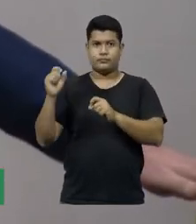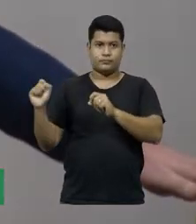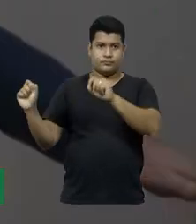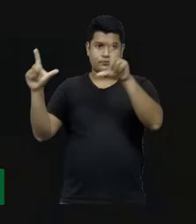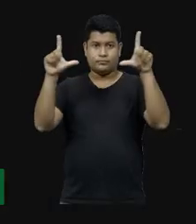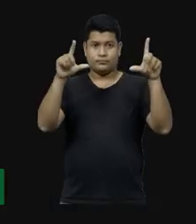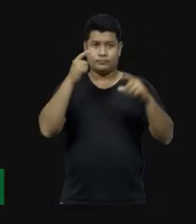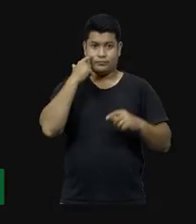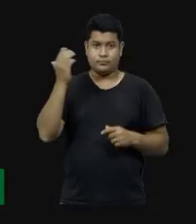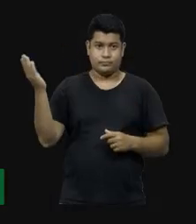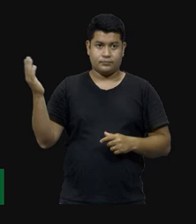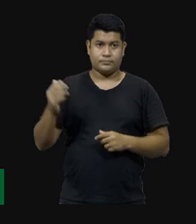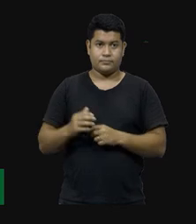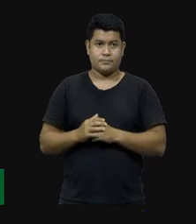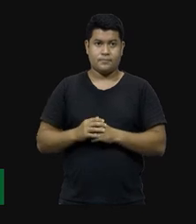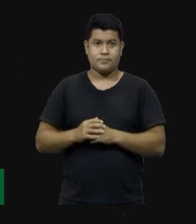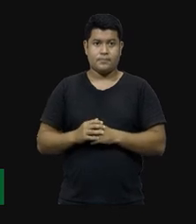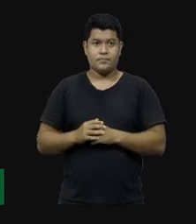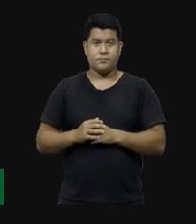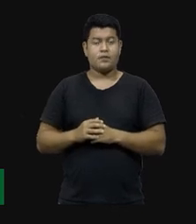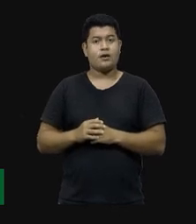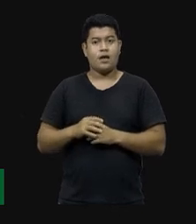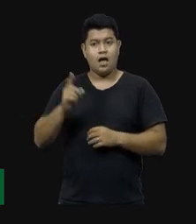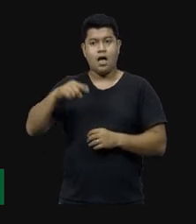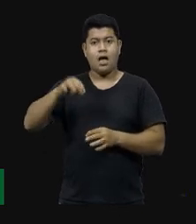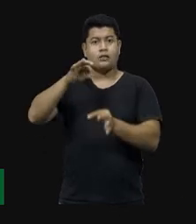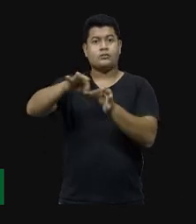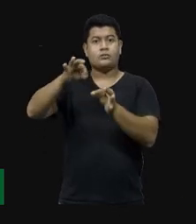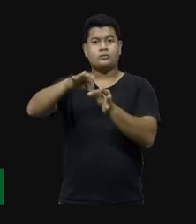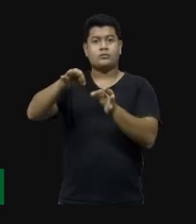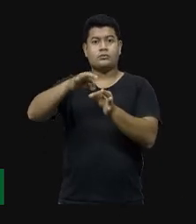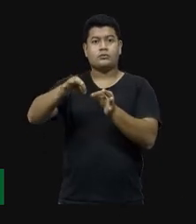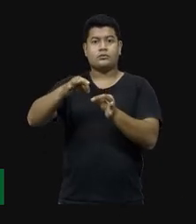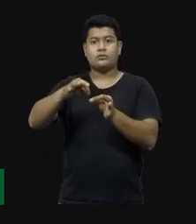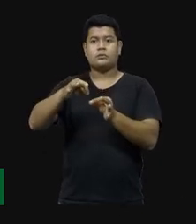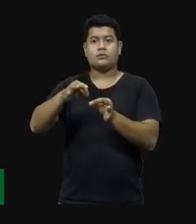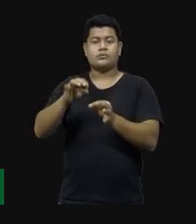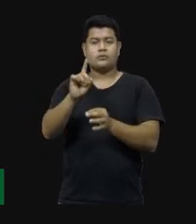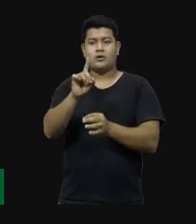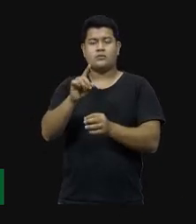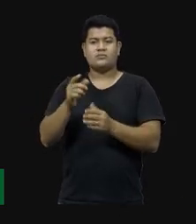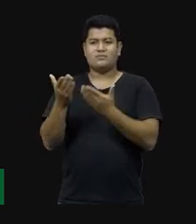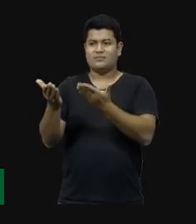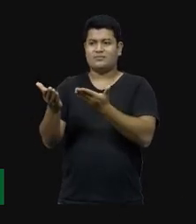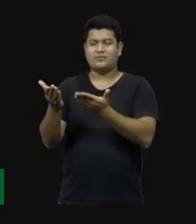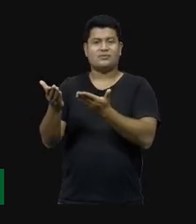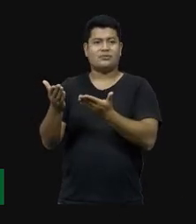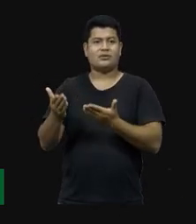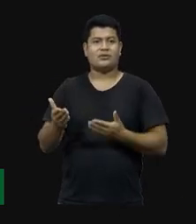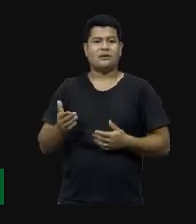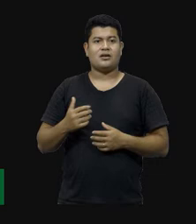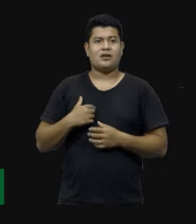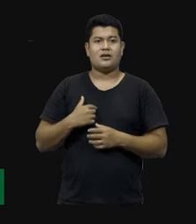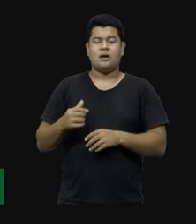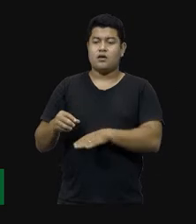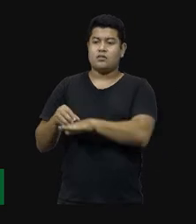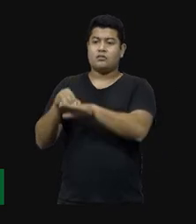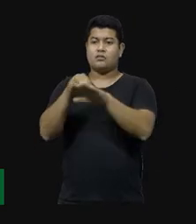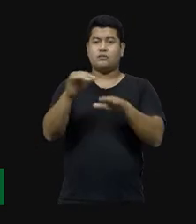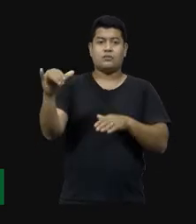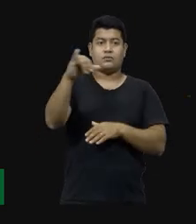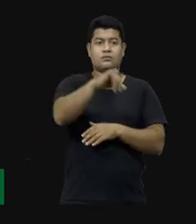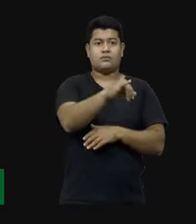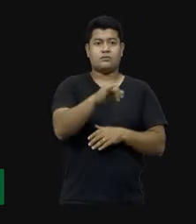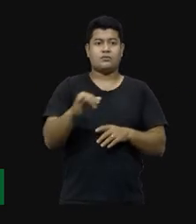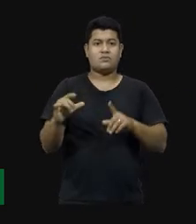avião para transporte de órgãos públicos, aliás, de órgãos humanos. Olha que coisa linda isso daí, ó. Publicação